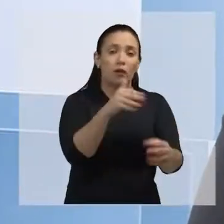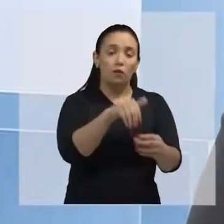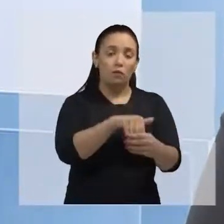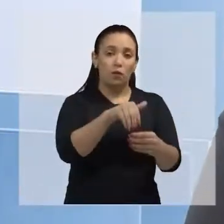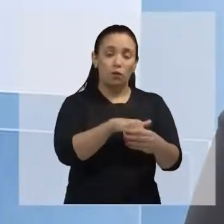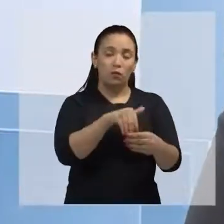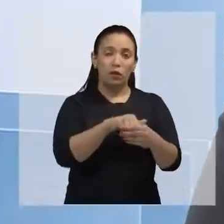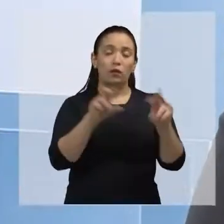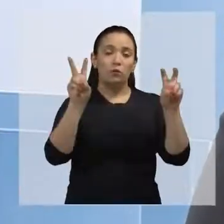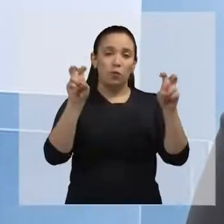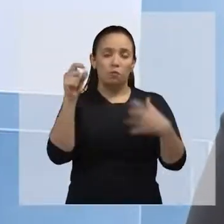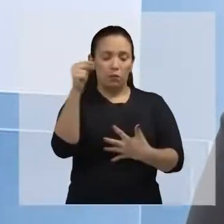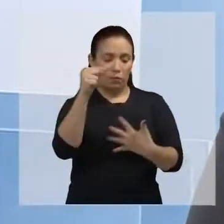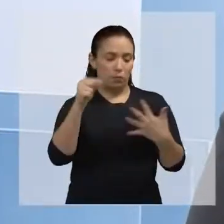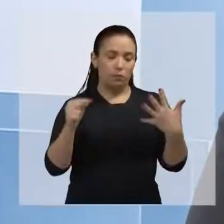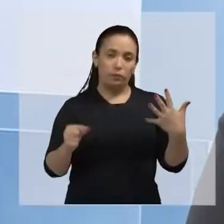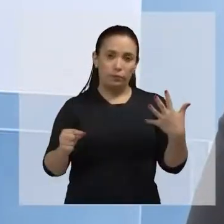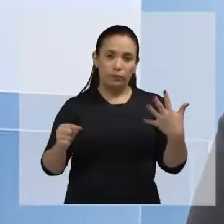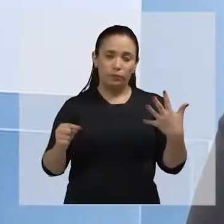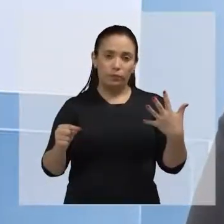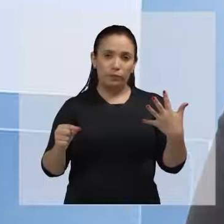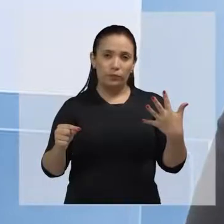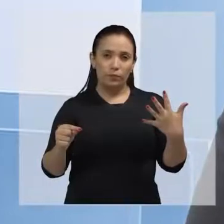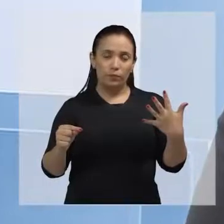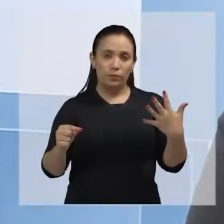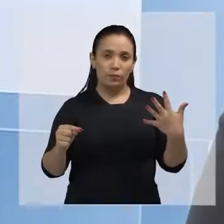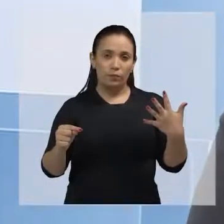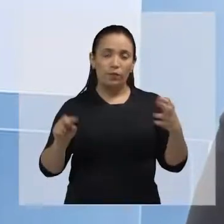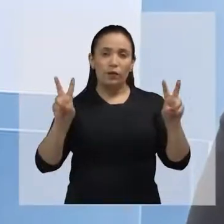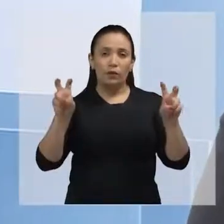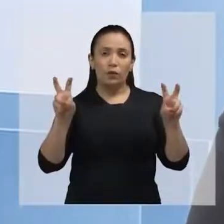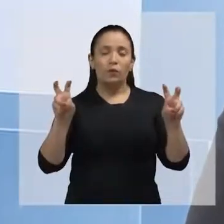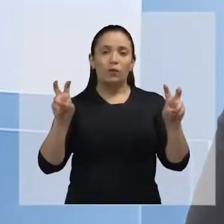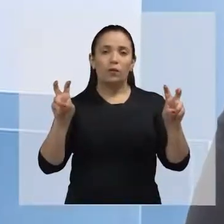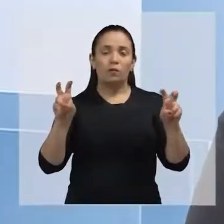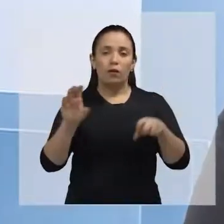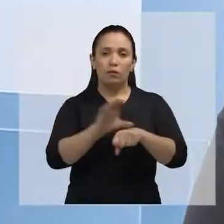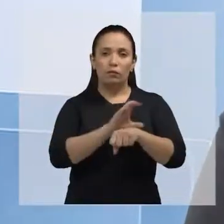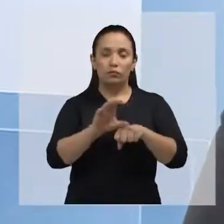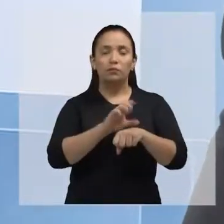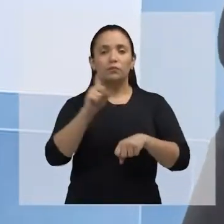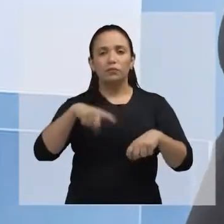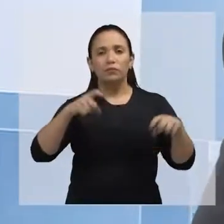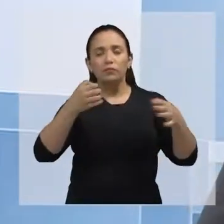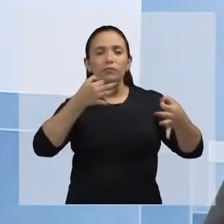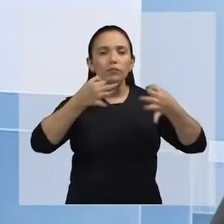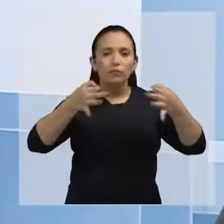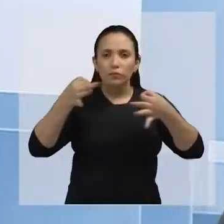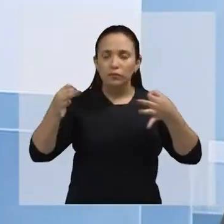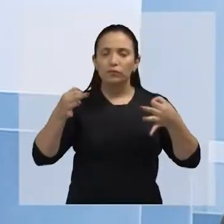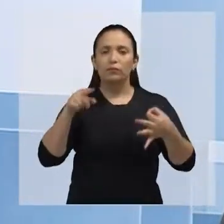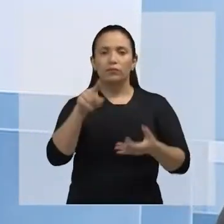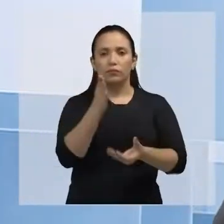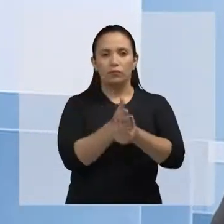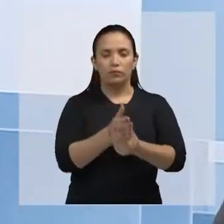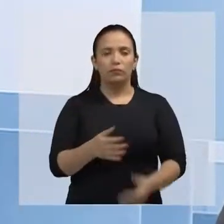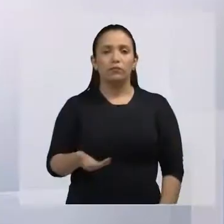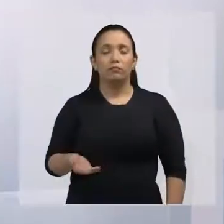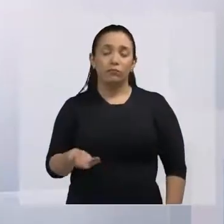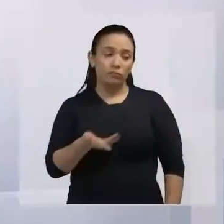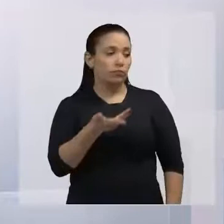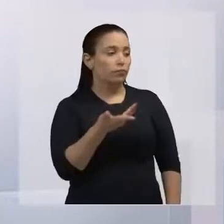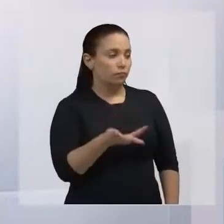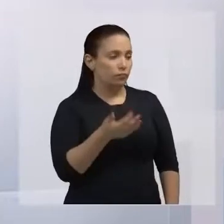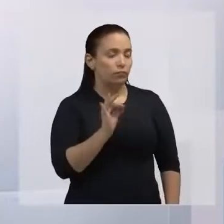pautar essas ações declaratórias de constitucionalidade, que é a discussão do mérito desse processo, né, Luiz? Sem